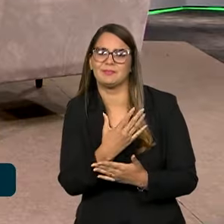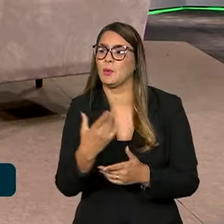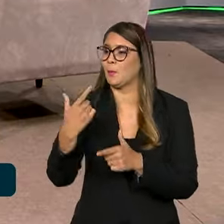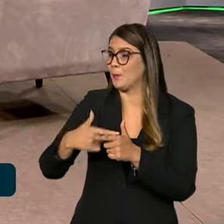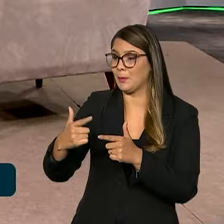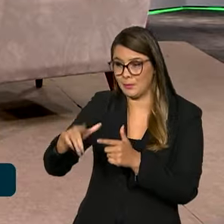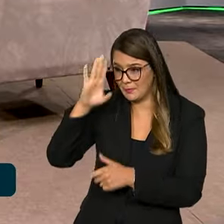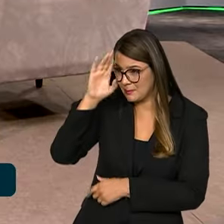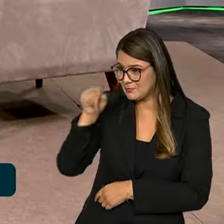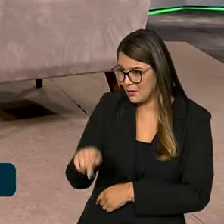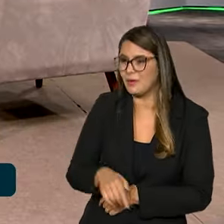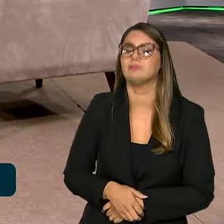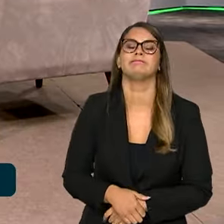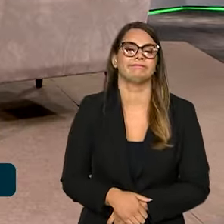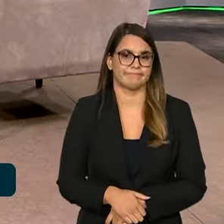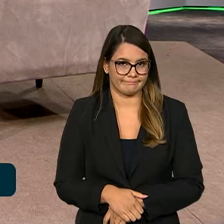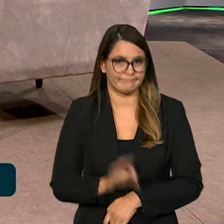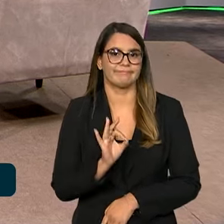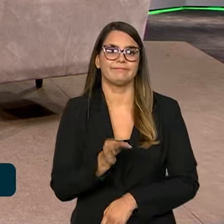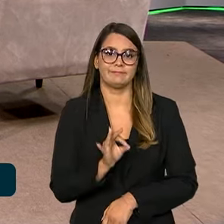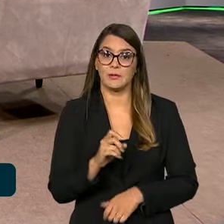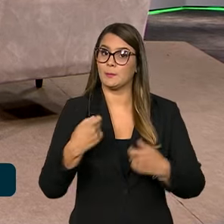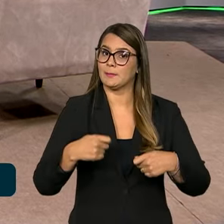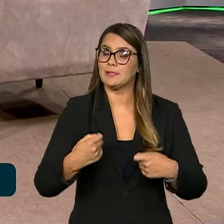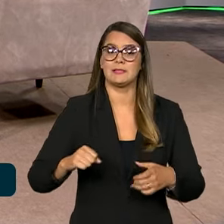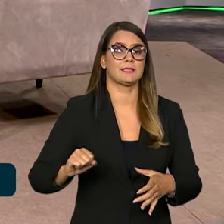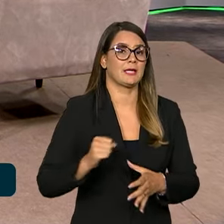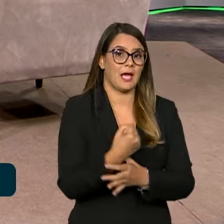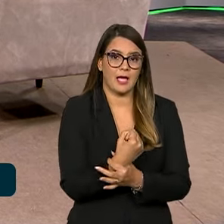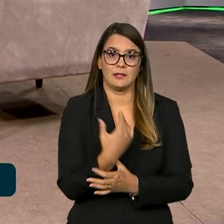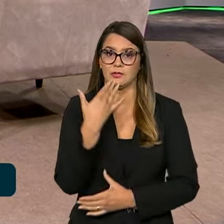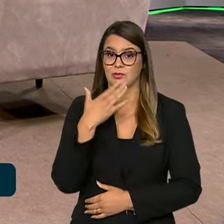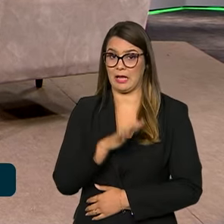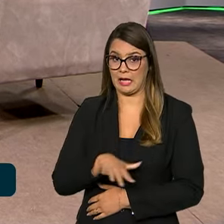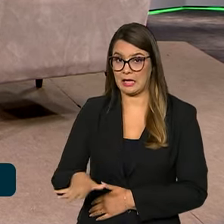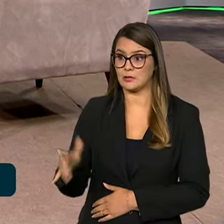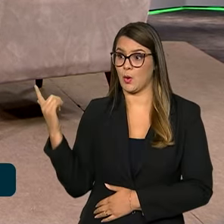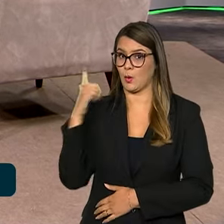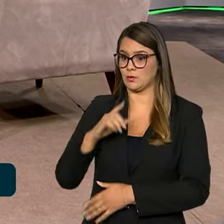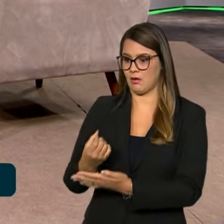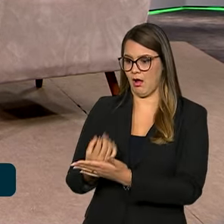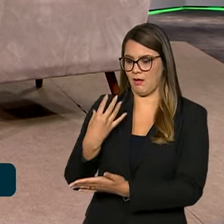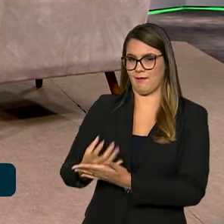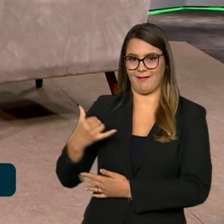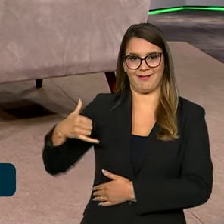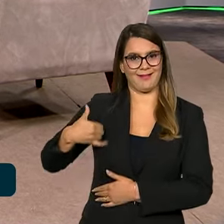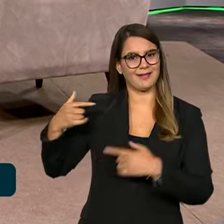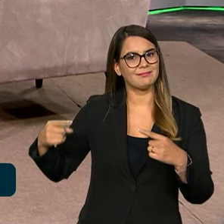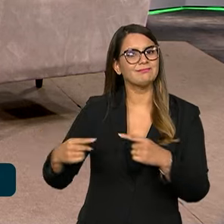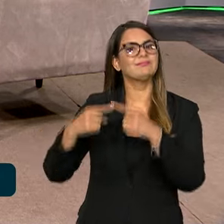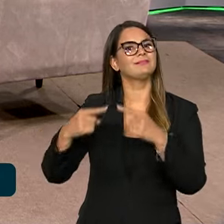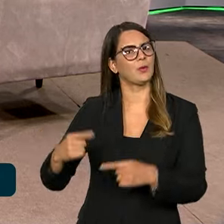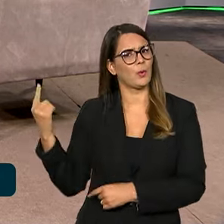problemas exatamente então a gente precisa garantir que as crianças se alfabetizam na idade certa para Que ela possa